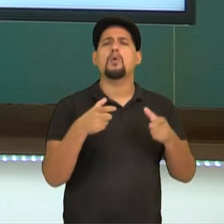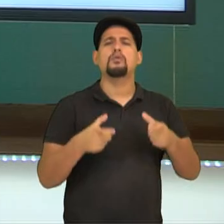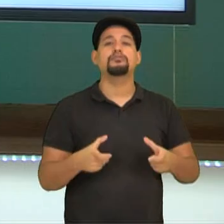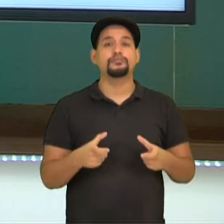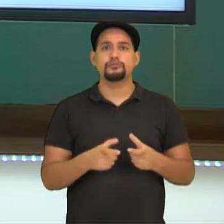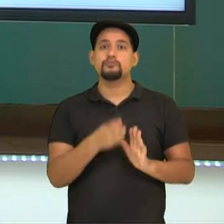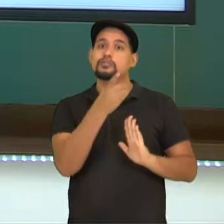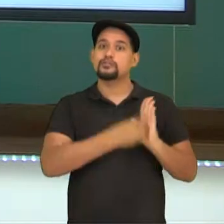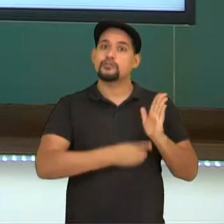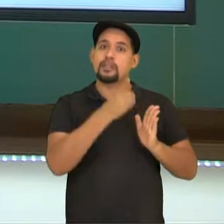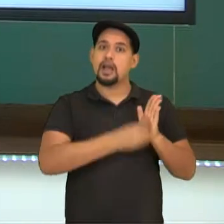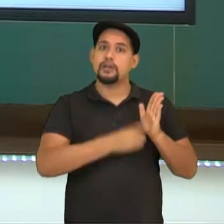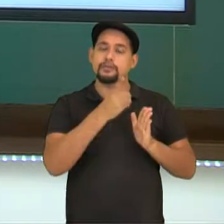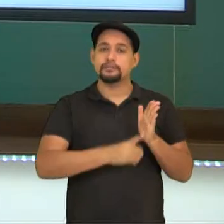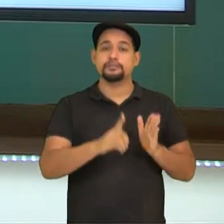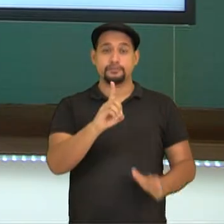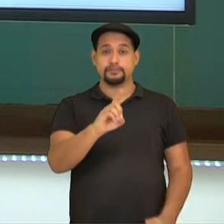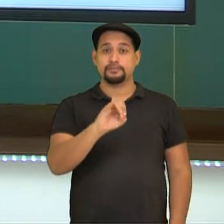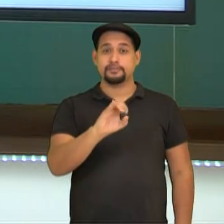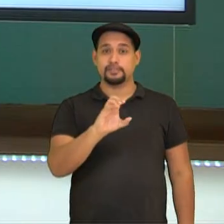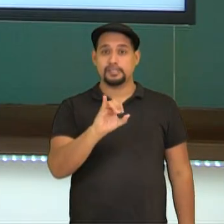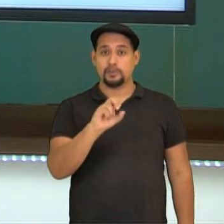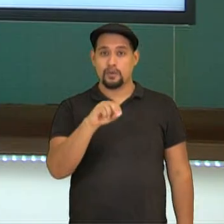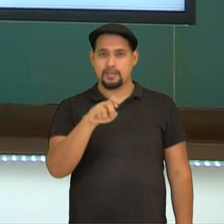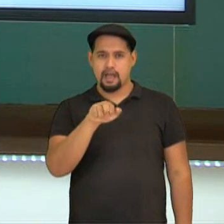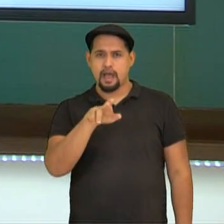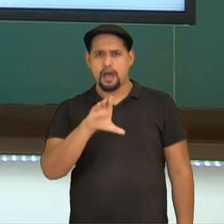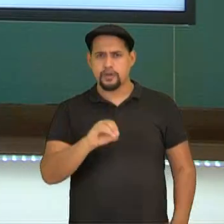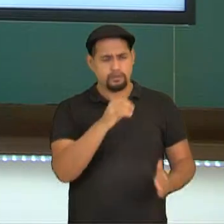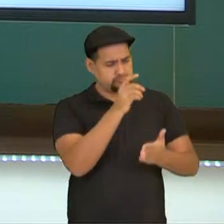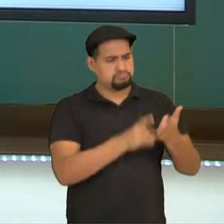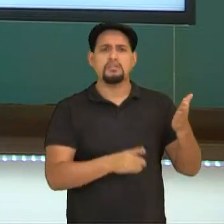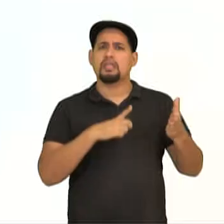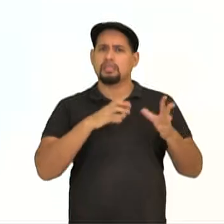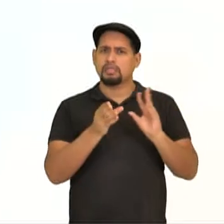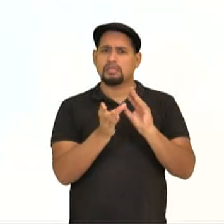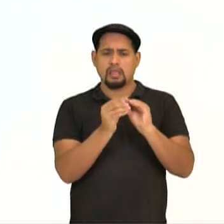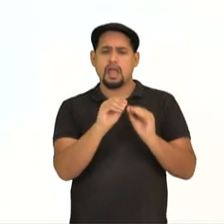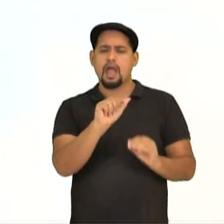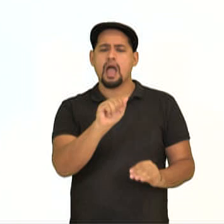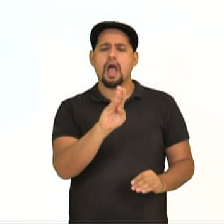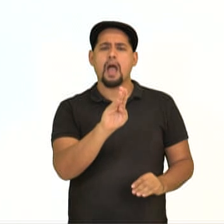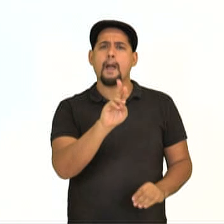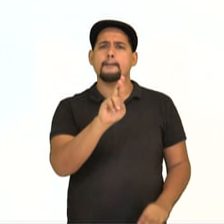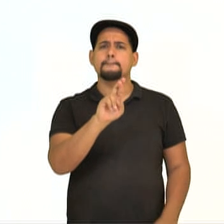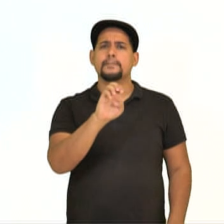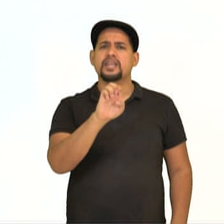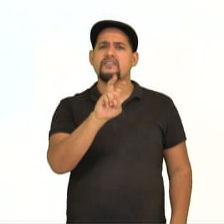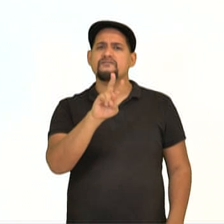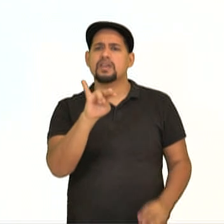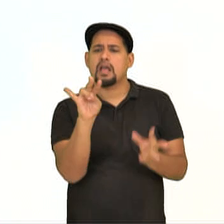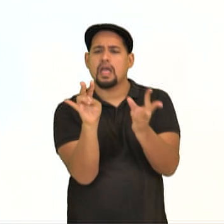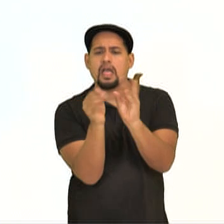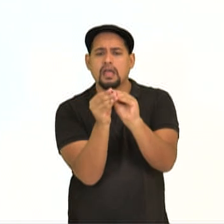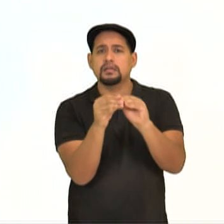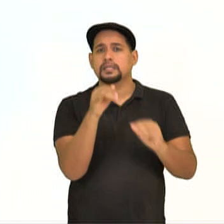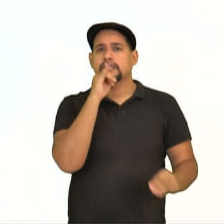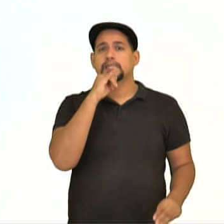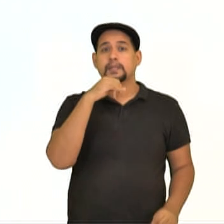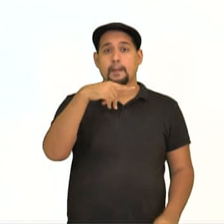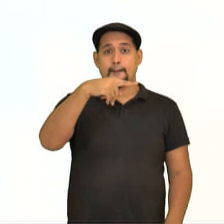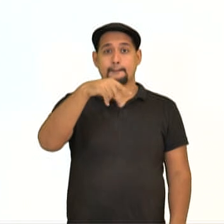um dicionário. No dicionário aparece a abreviatura. Então vejam lá. Pres, ponto, é